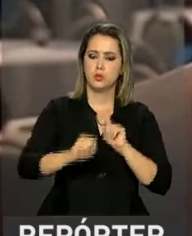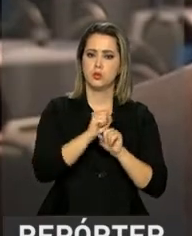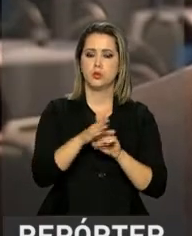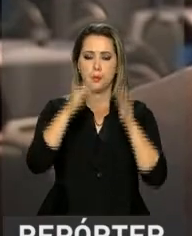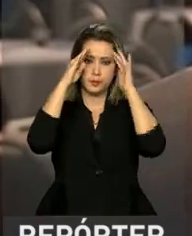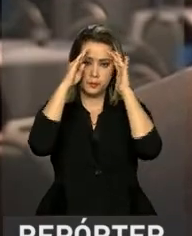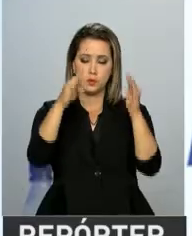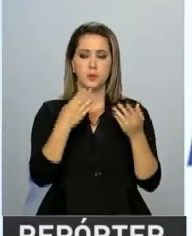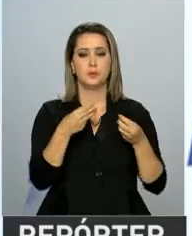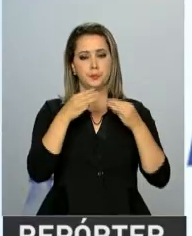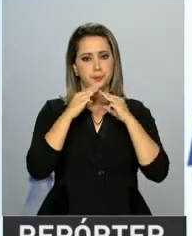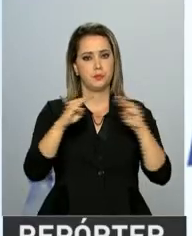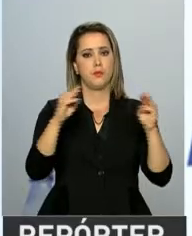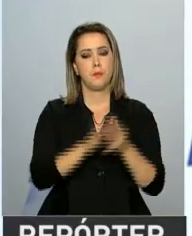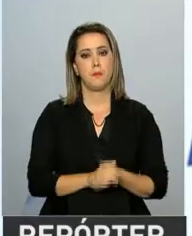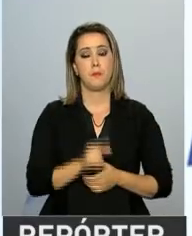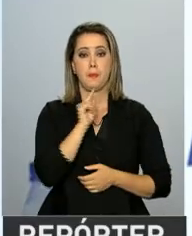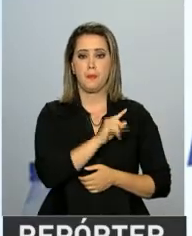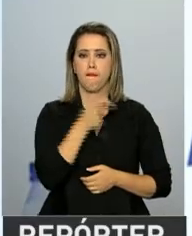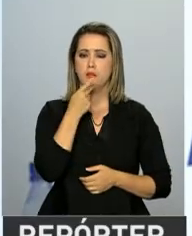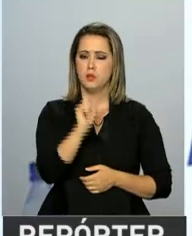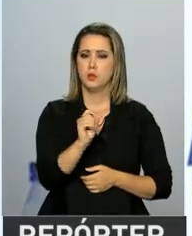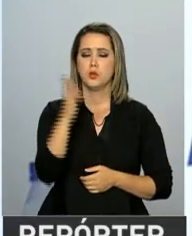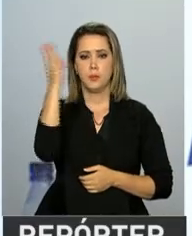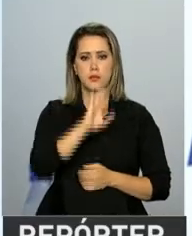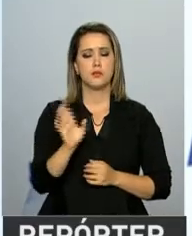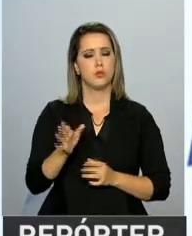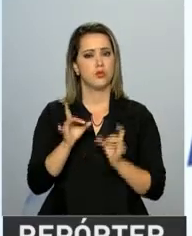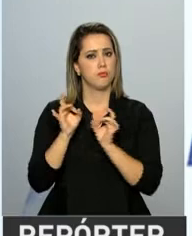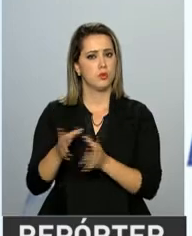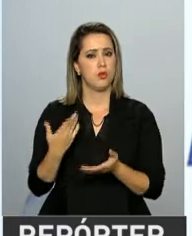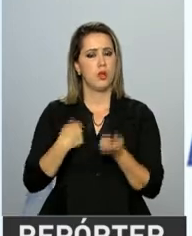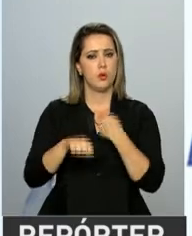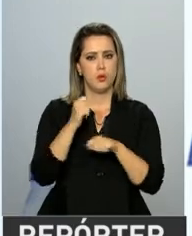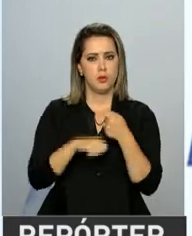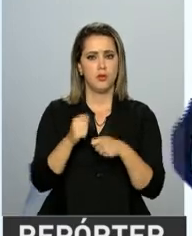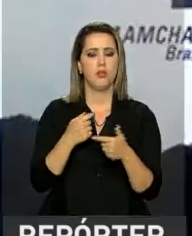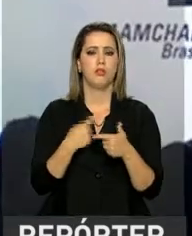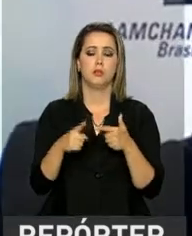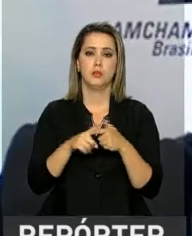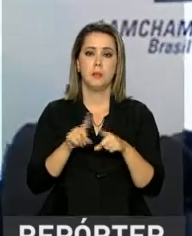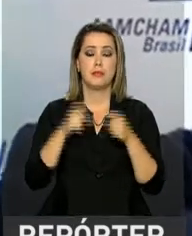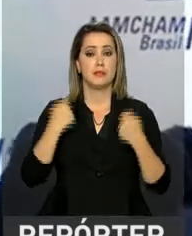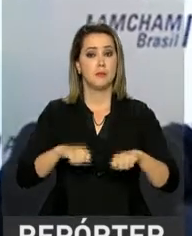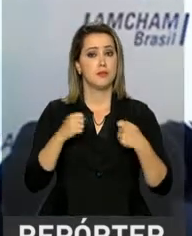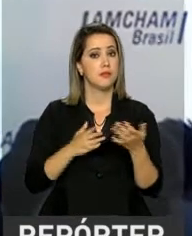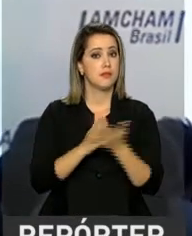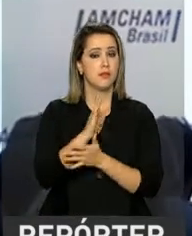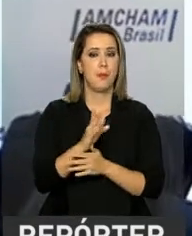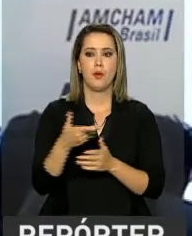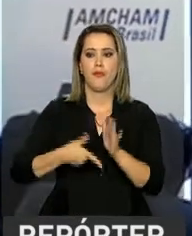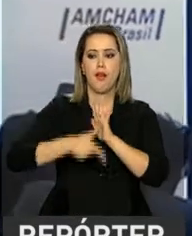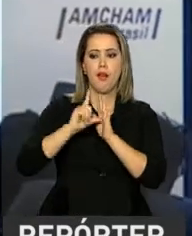sociedade cumprir essa missão. Para Henrique Meirelles, o Brasil já deixou para trás a maior crise econômica da história, mas é preciso aprovar o